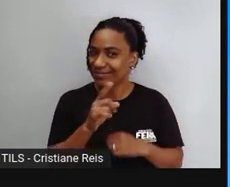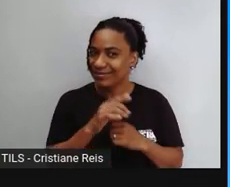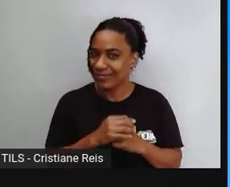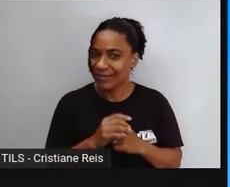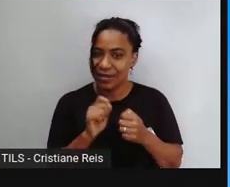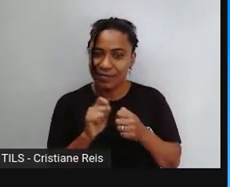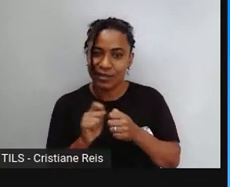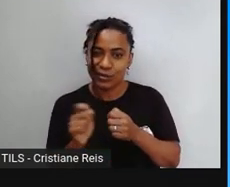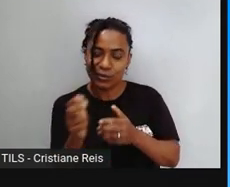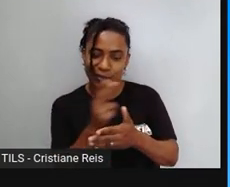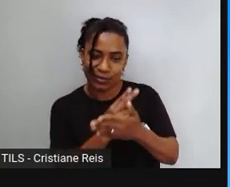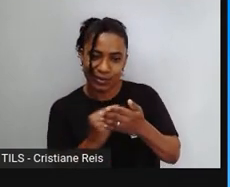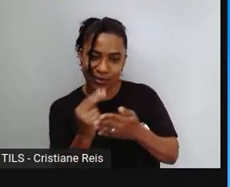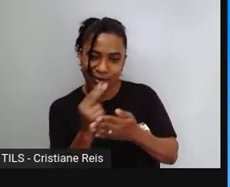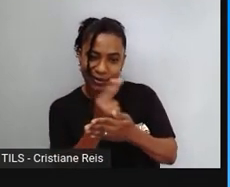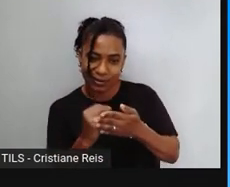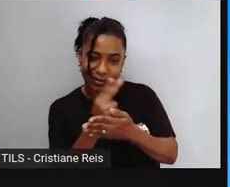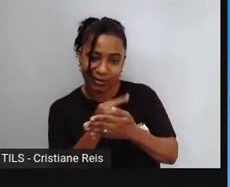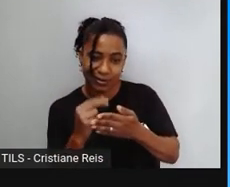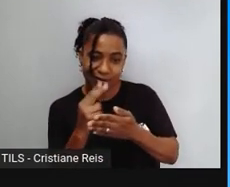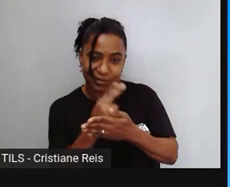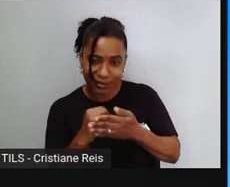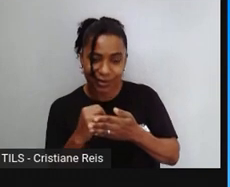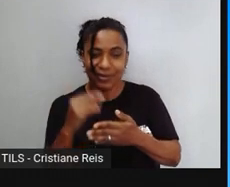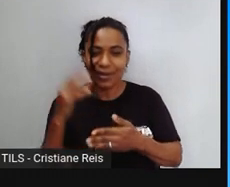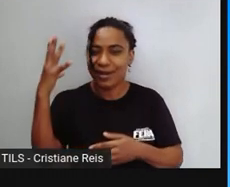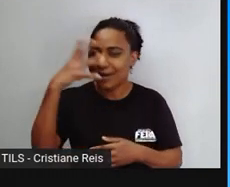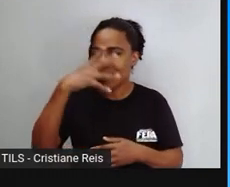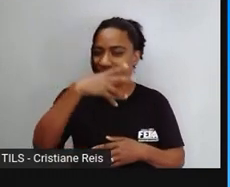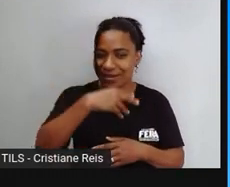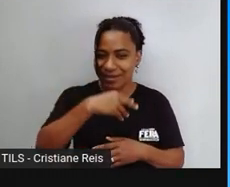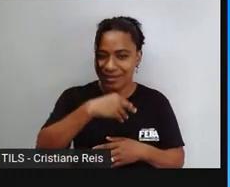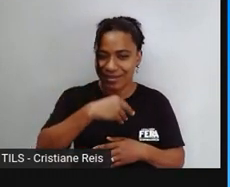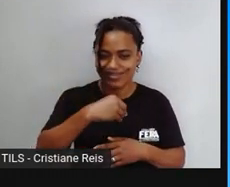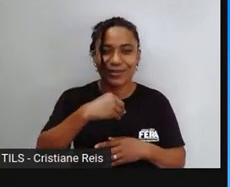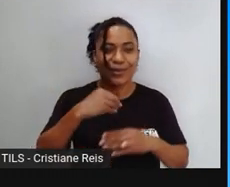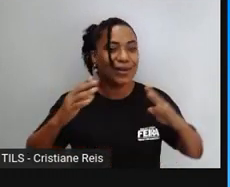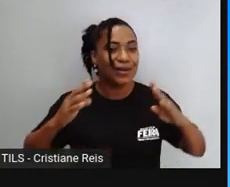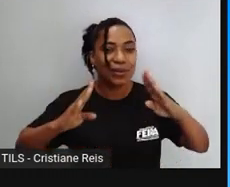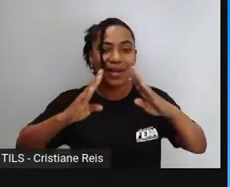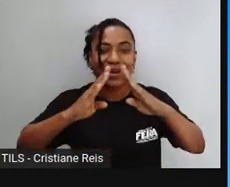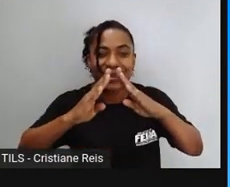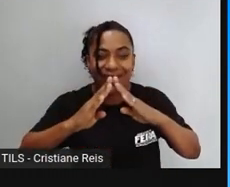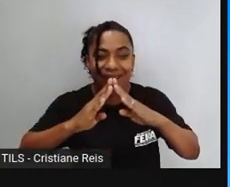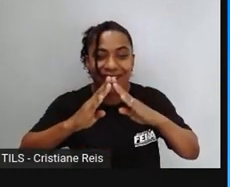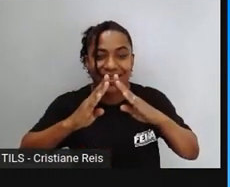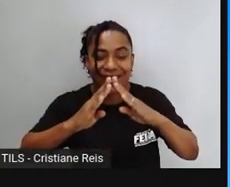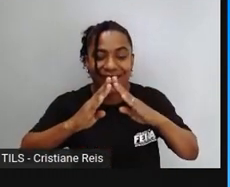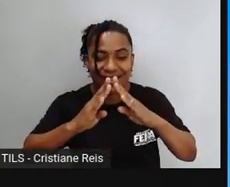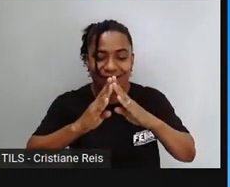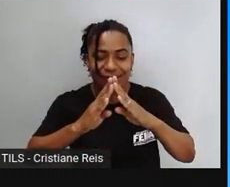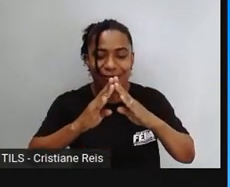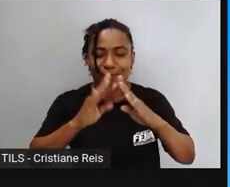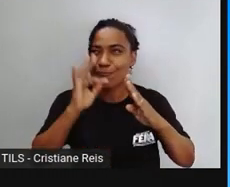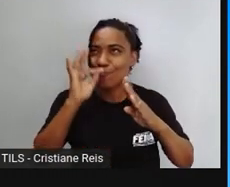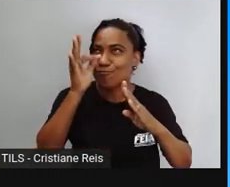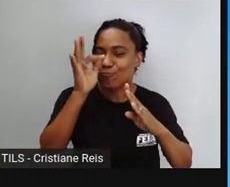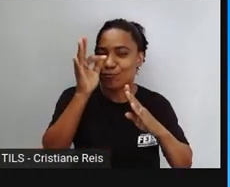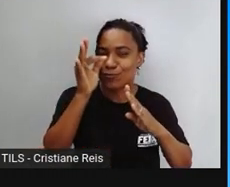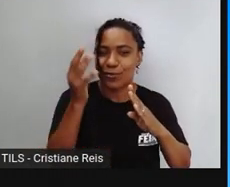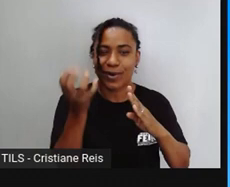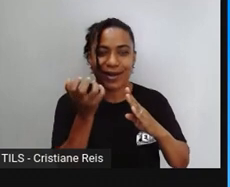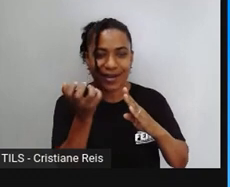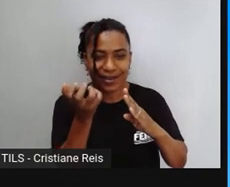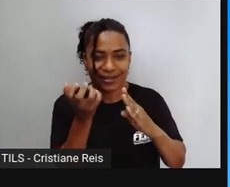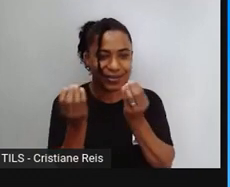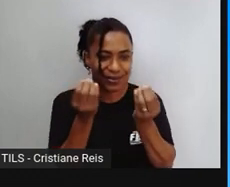bem bonito da casa de seus sonhos e depois identifique, em inglês, é claro, de que forma esta casa está